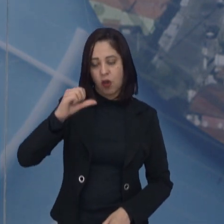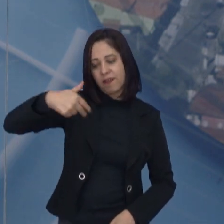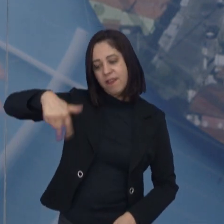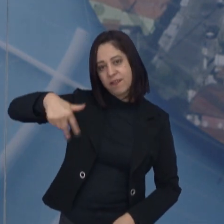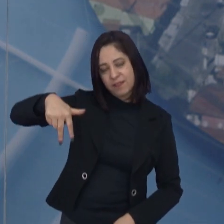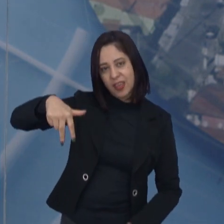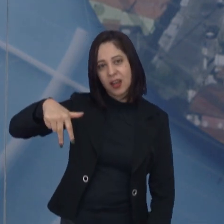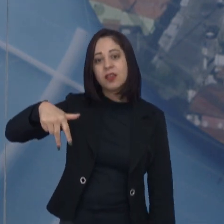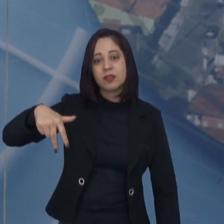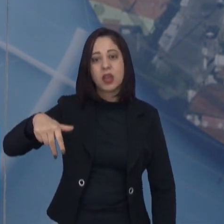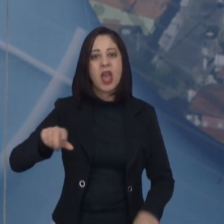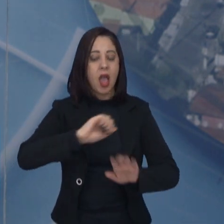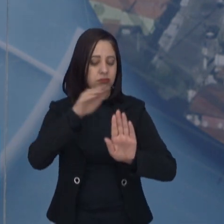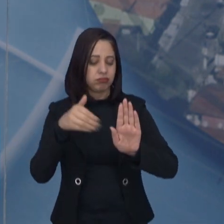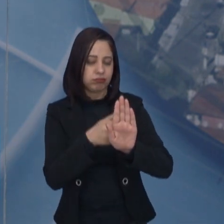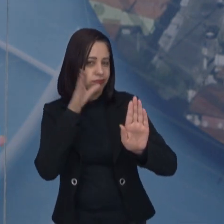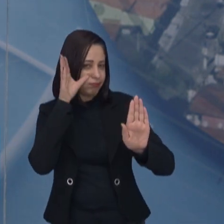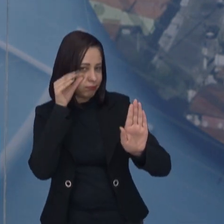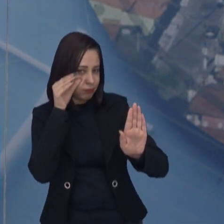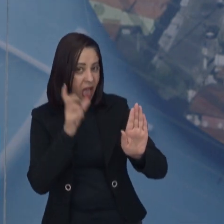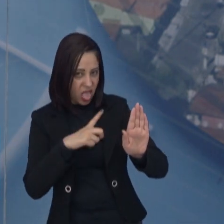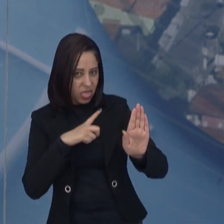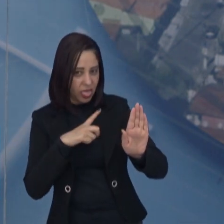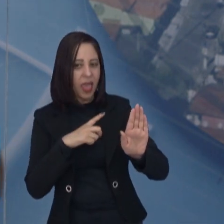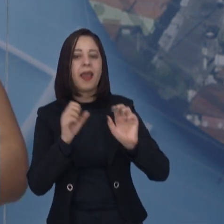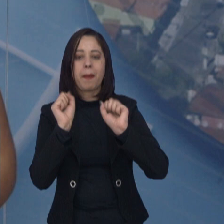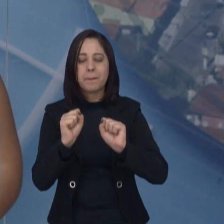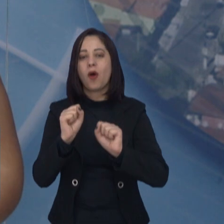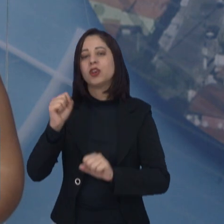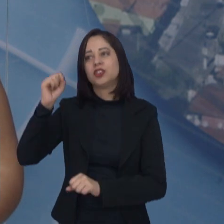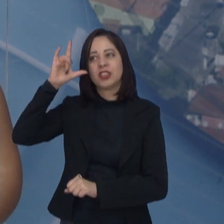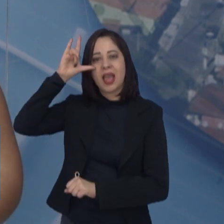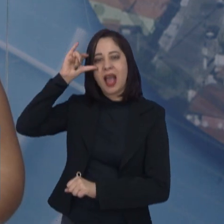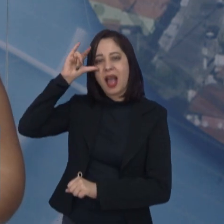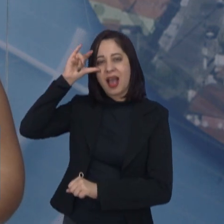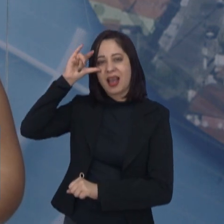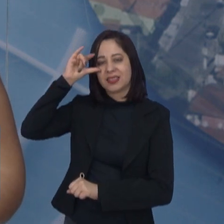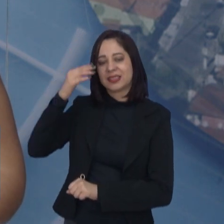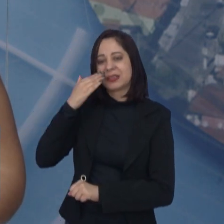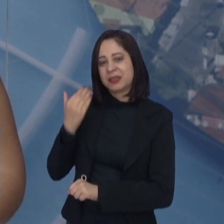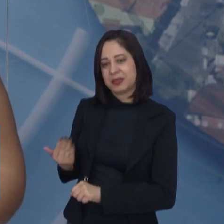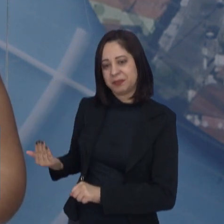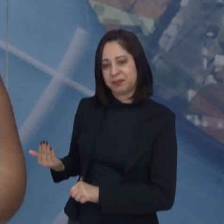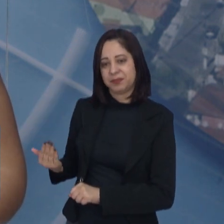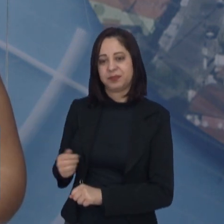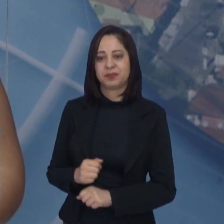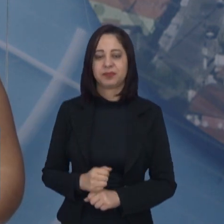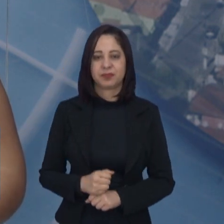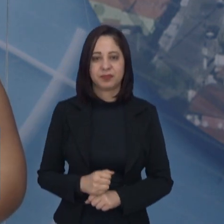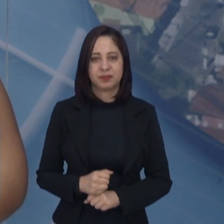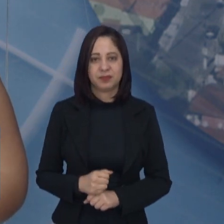Para saber sobre bastidores, curiosidades aqui da TV, vocês podem também nos acompanhar pelo Instagram, que é o @TV